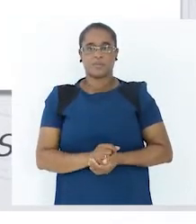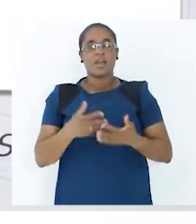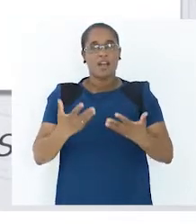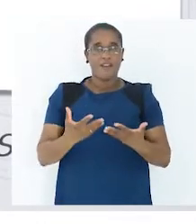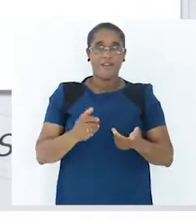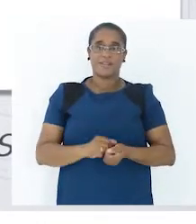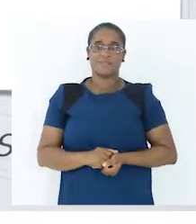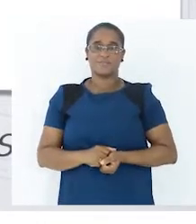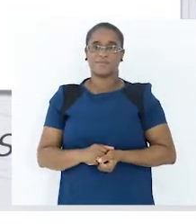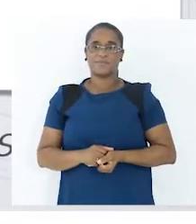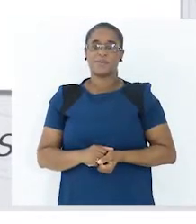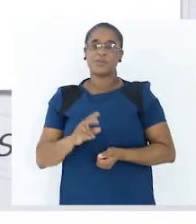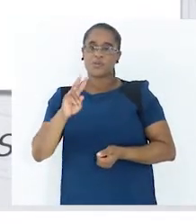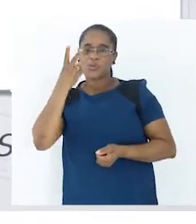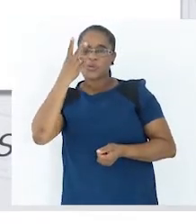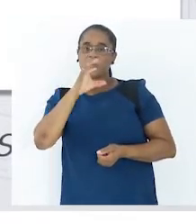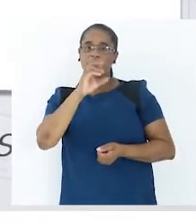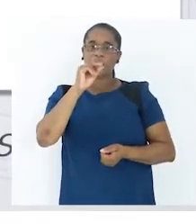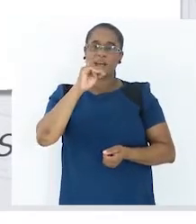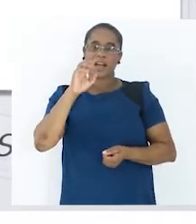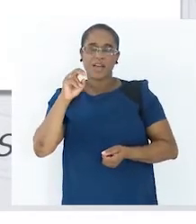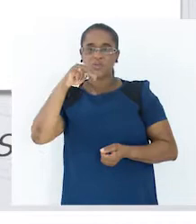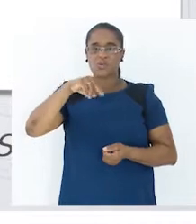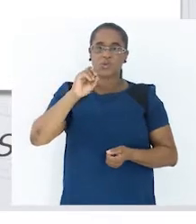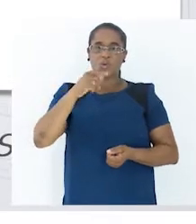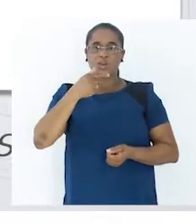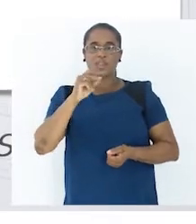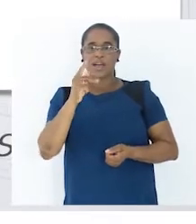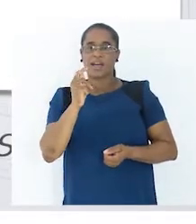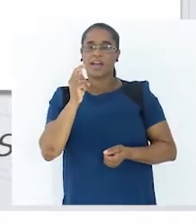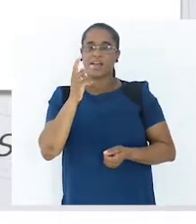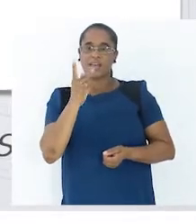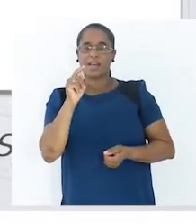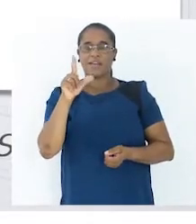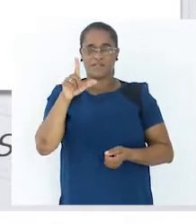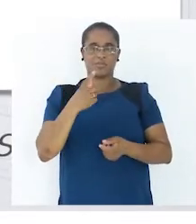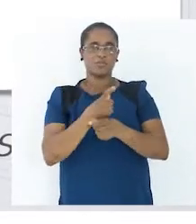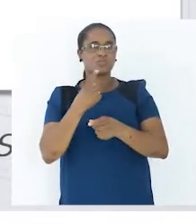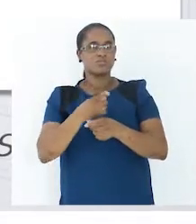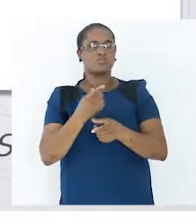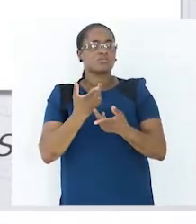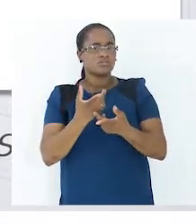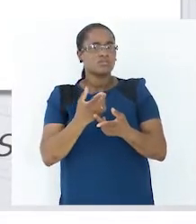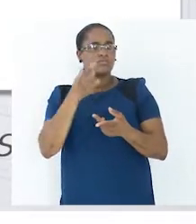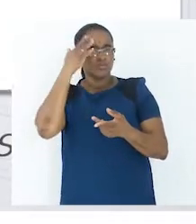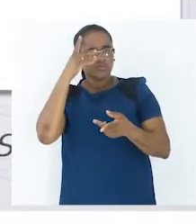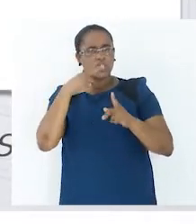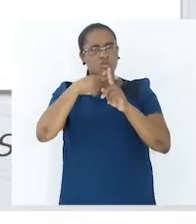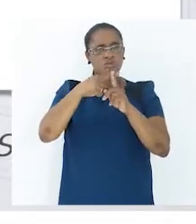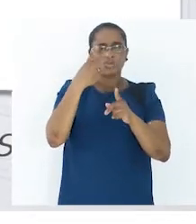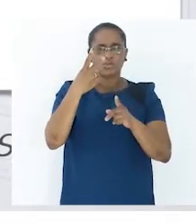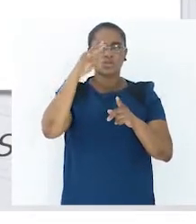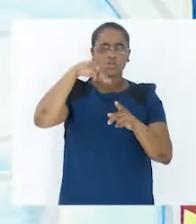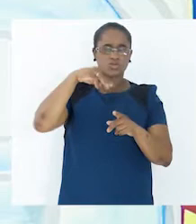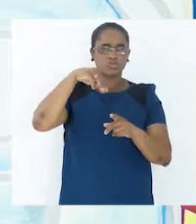Passemos agora para o segundo caso notável. Produto da soma de dois monômios pela sua